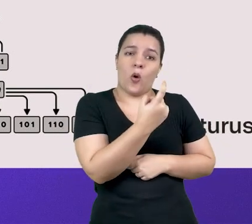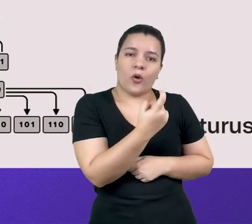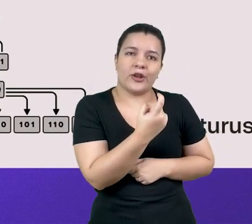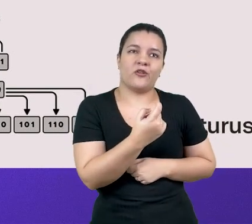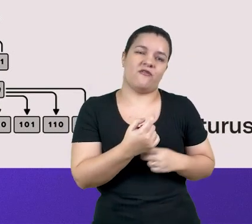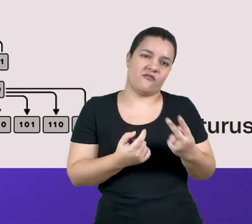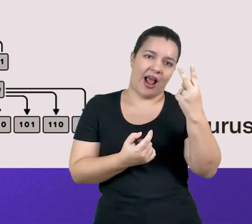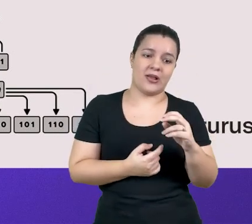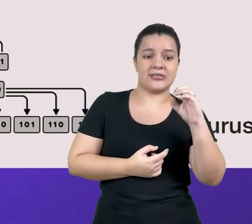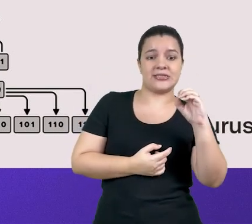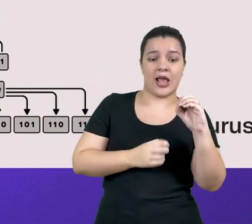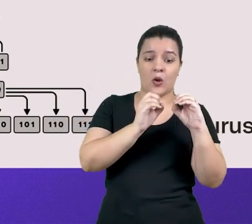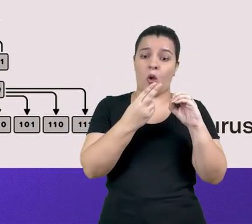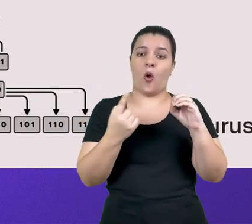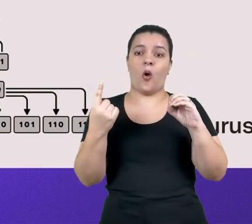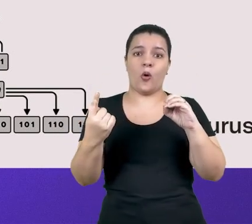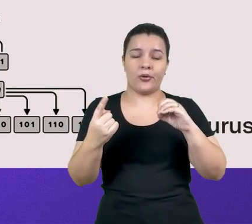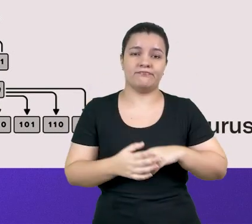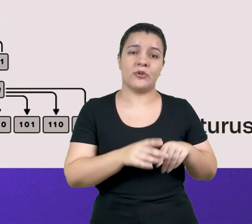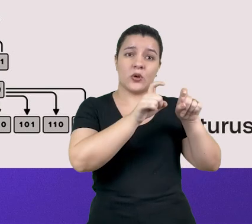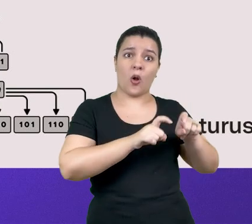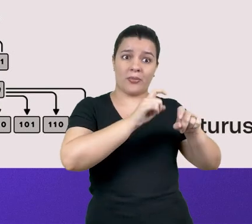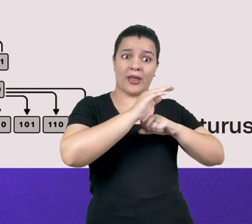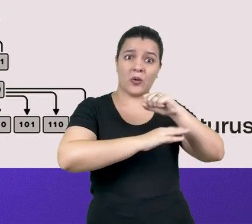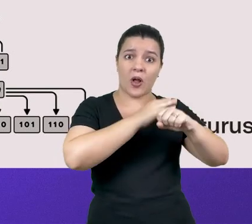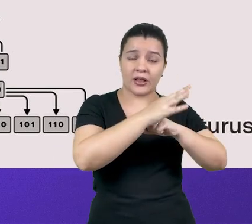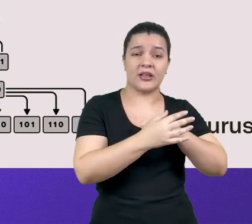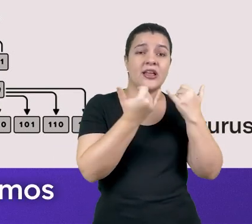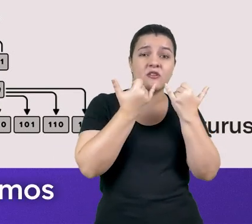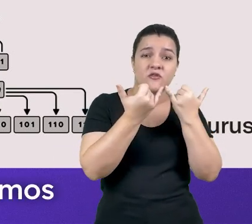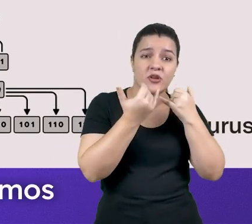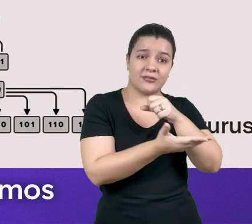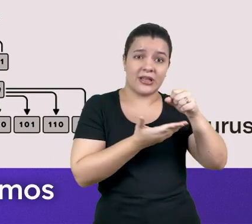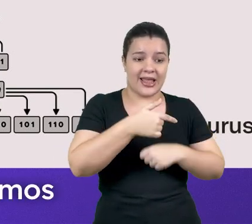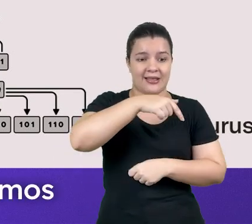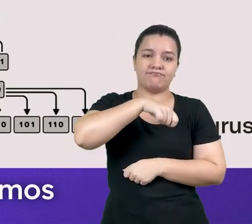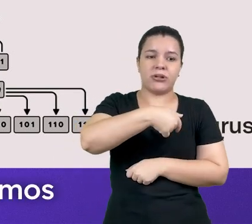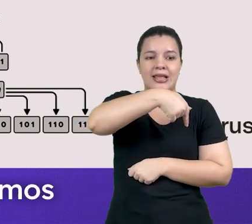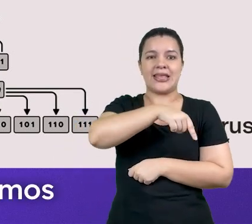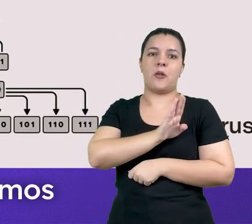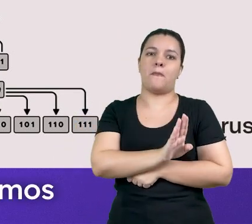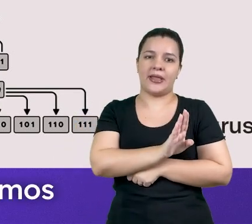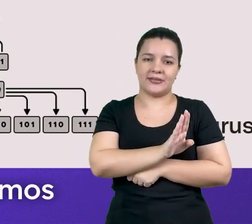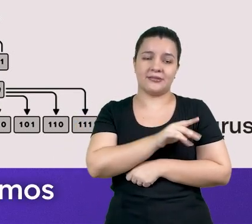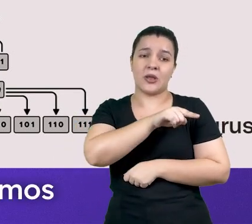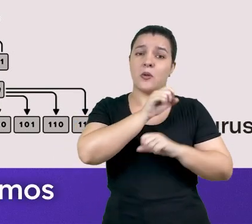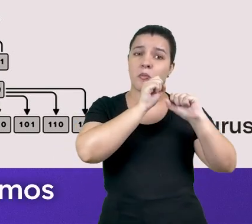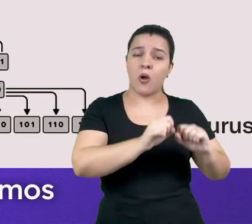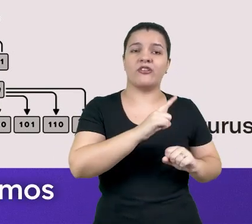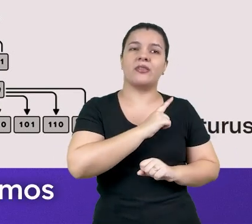valor, o 0 ou 1. Quando você vai para a computação quântica, essa informação básica, chamada de qubits, eles